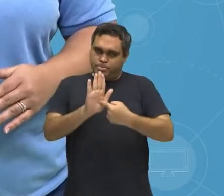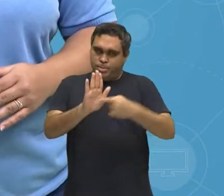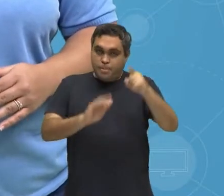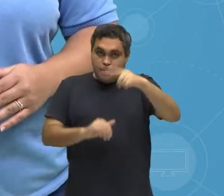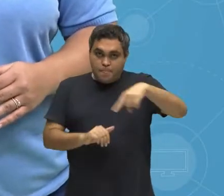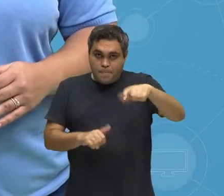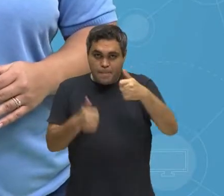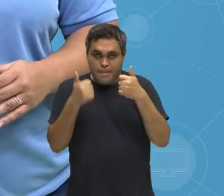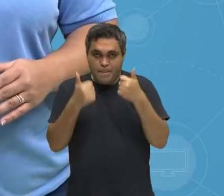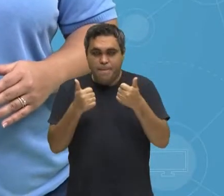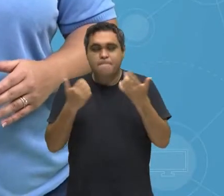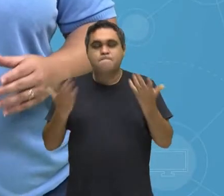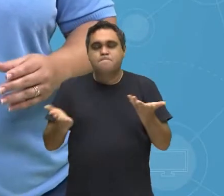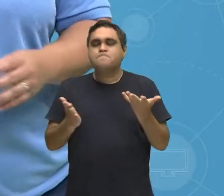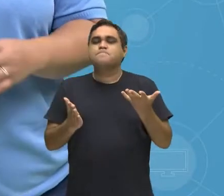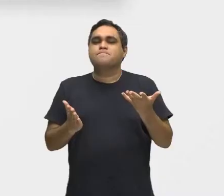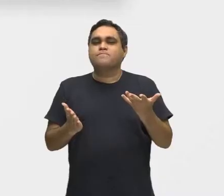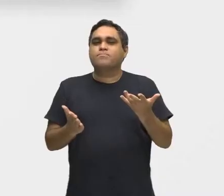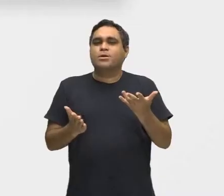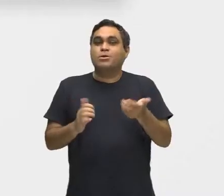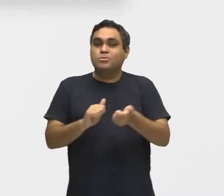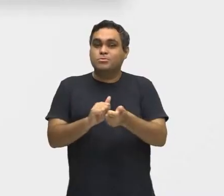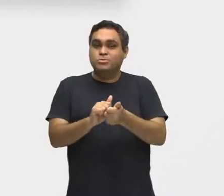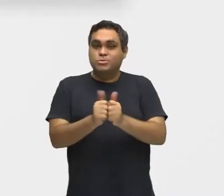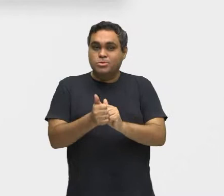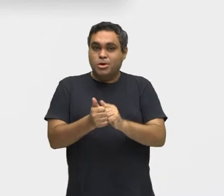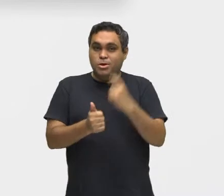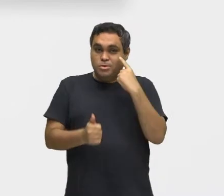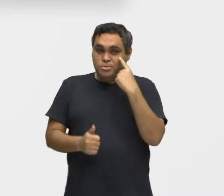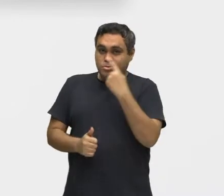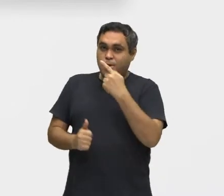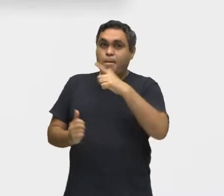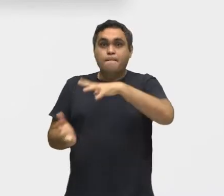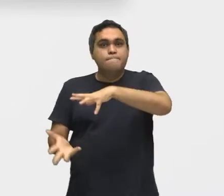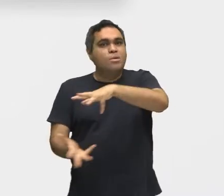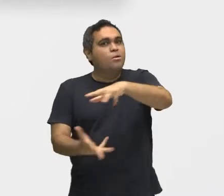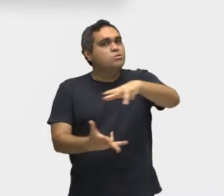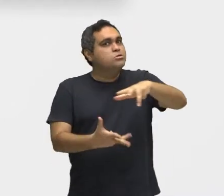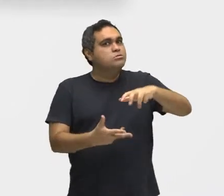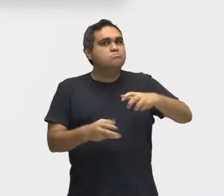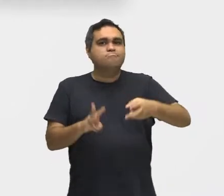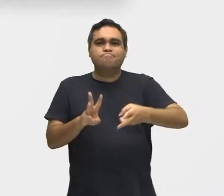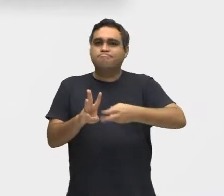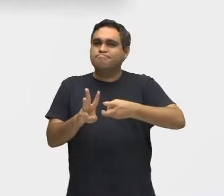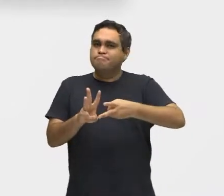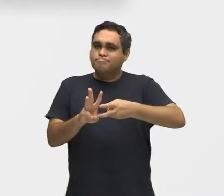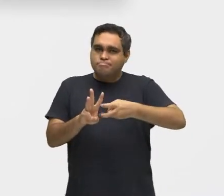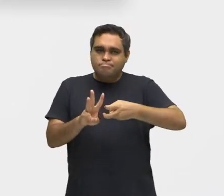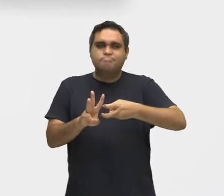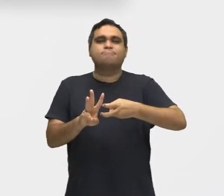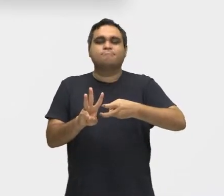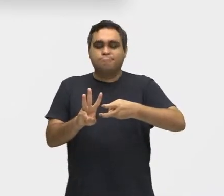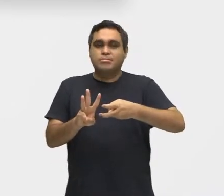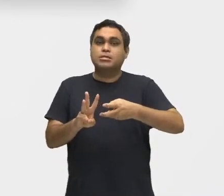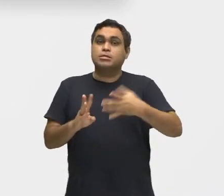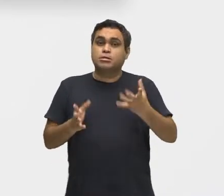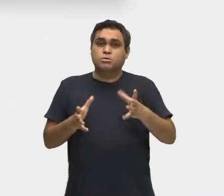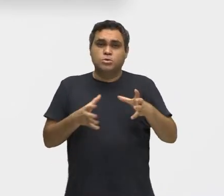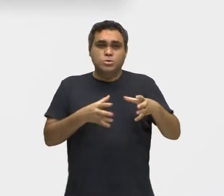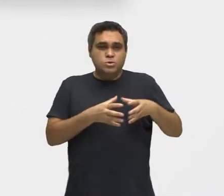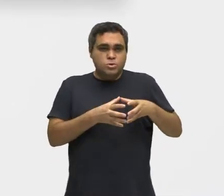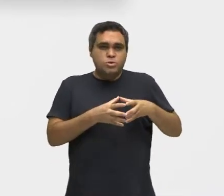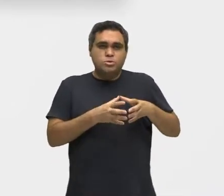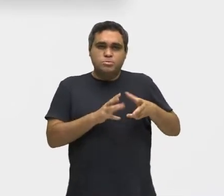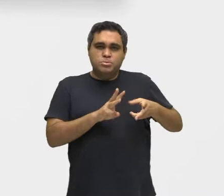Jogos Mundiais dos Povos Indígenas é um grande evento esportivo, onde as tribos vão demonstrar